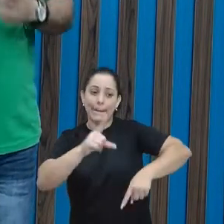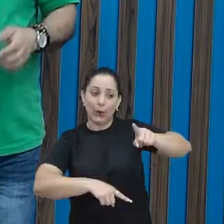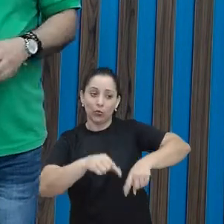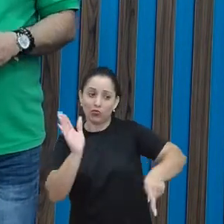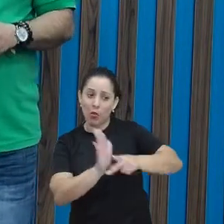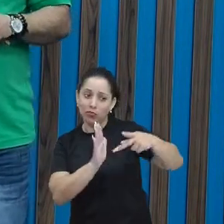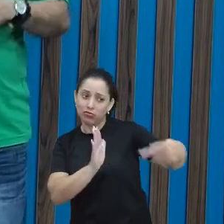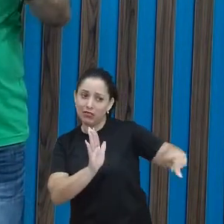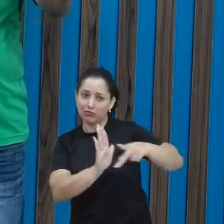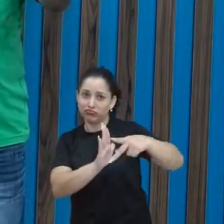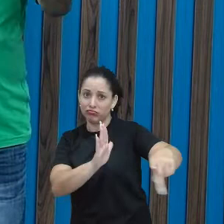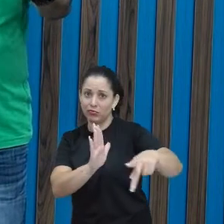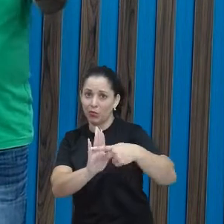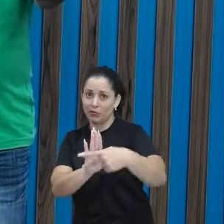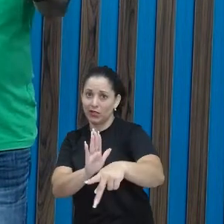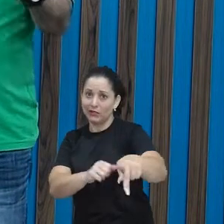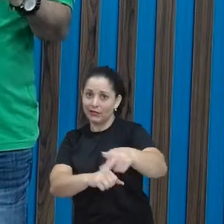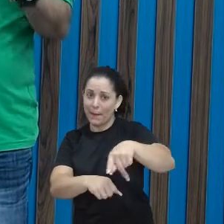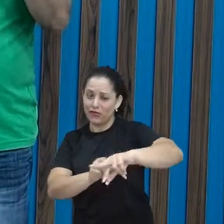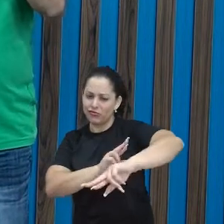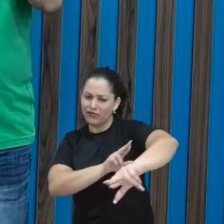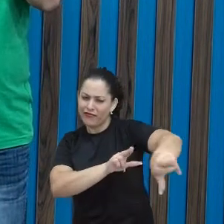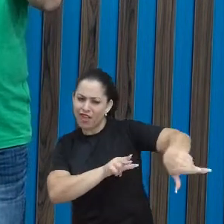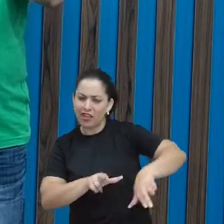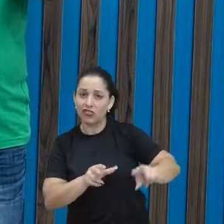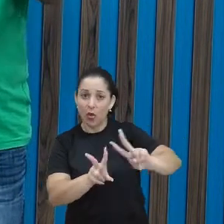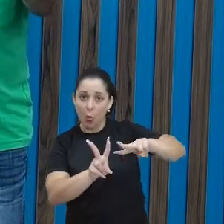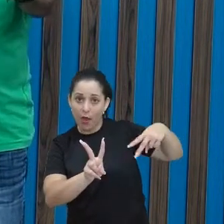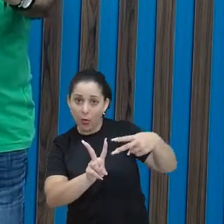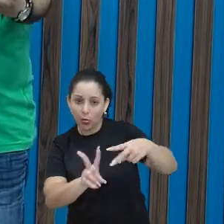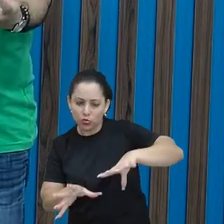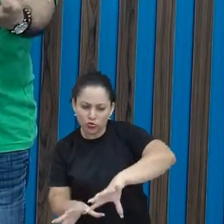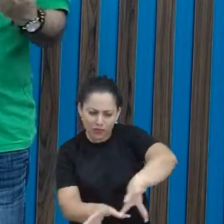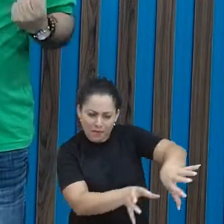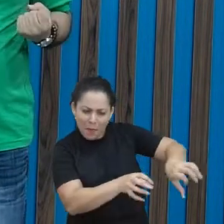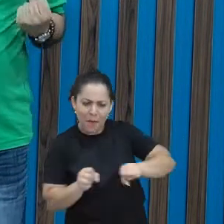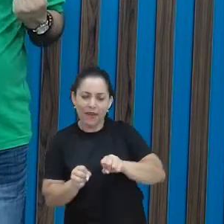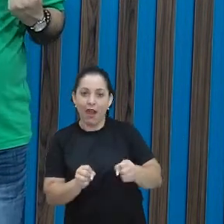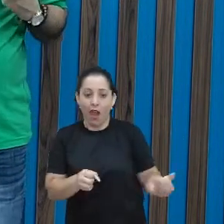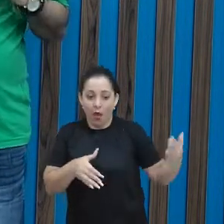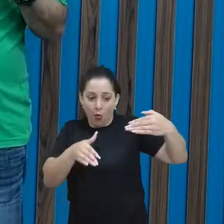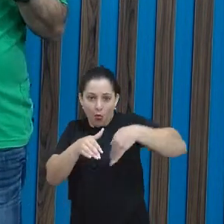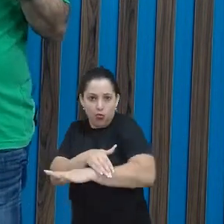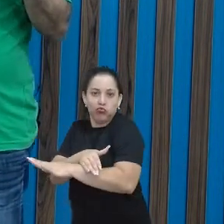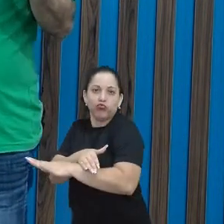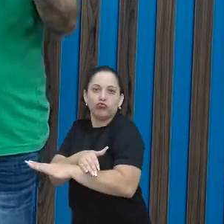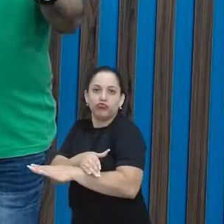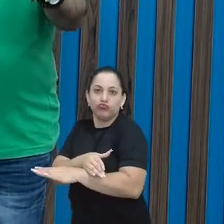recursos, né, explorar, tirando recursos desses territórios e levando, né,